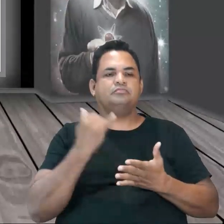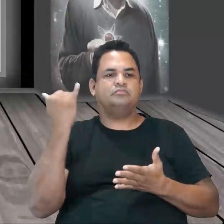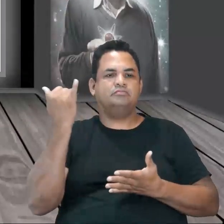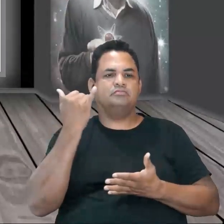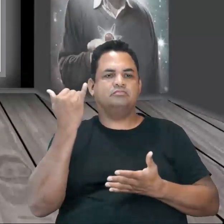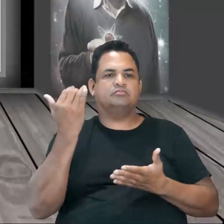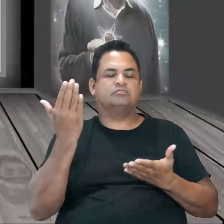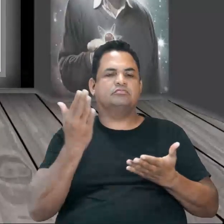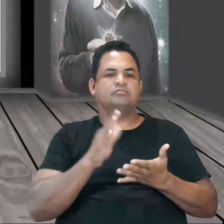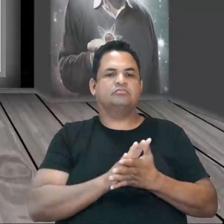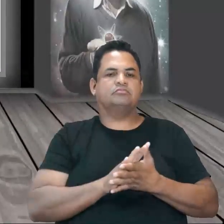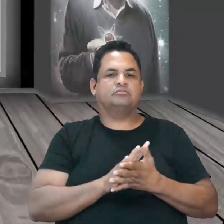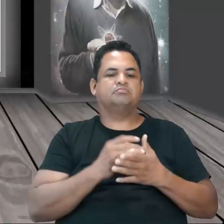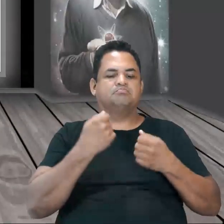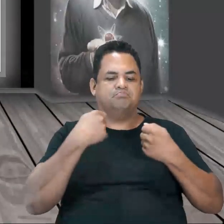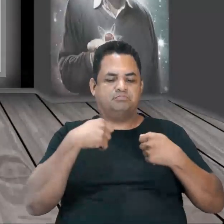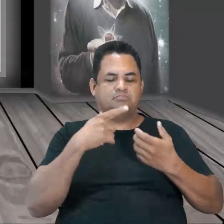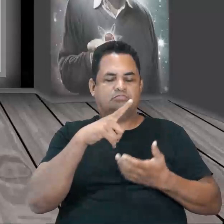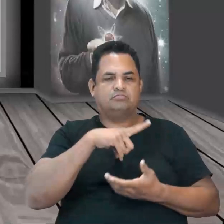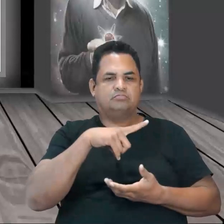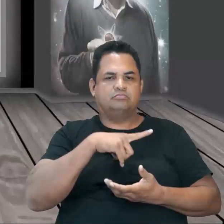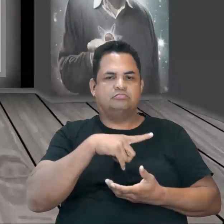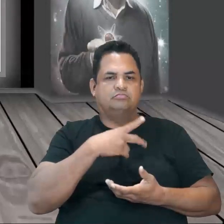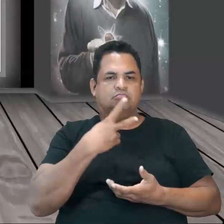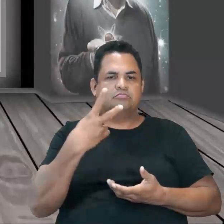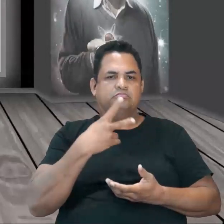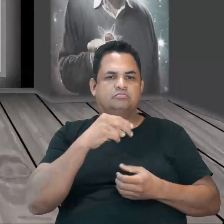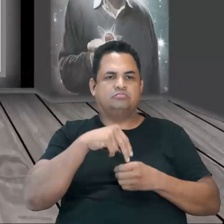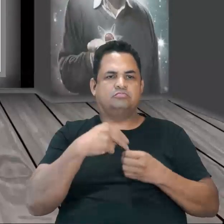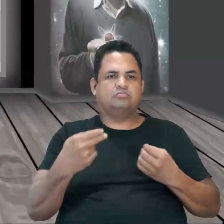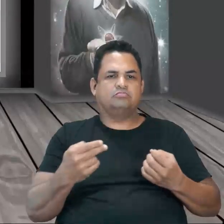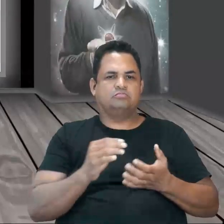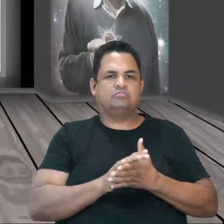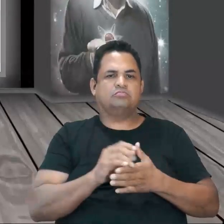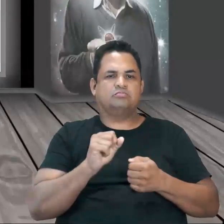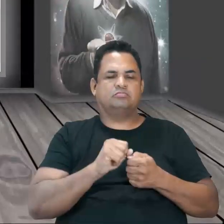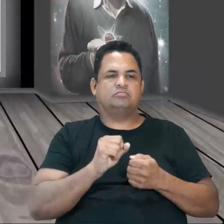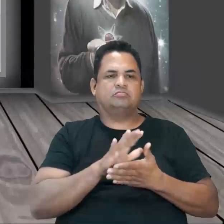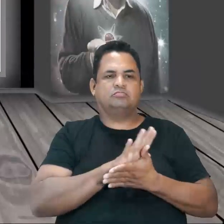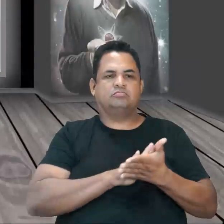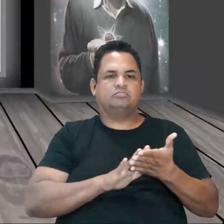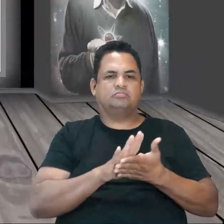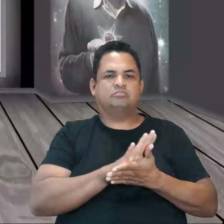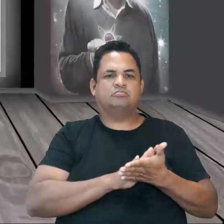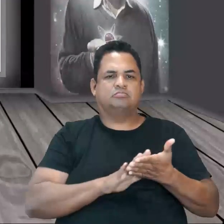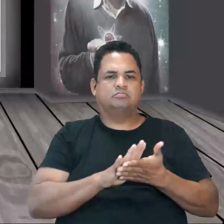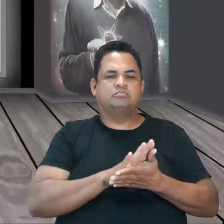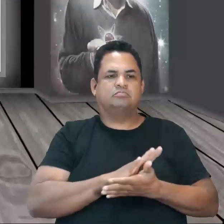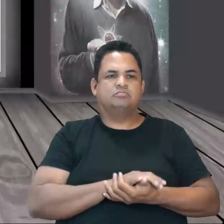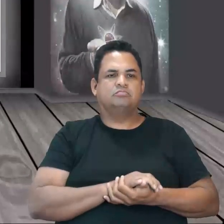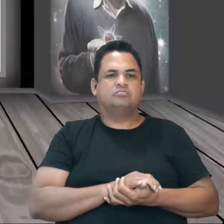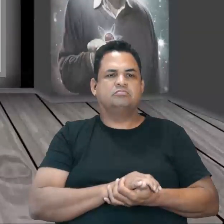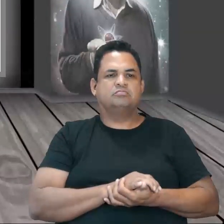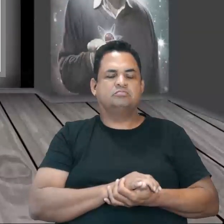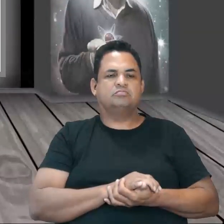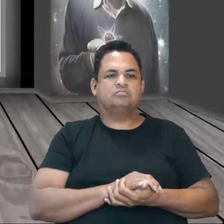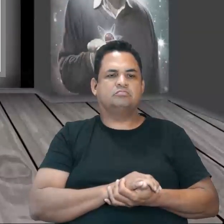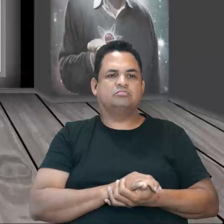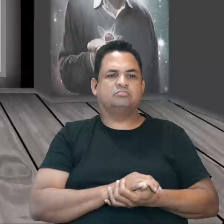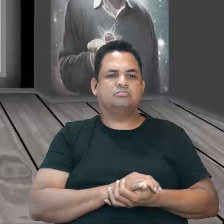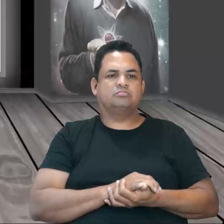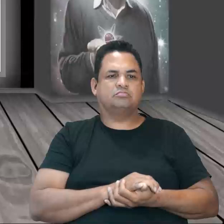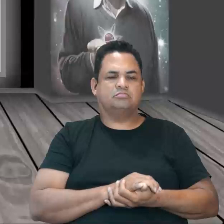não, obrigatório. Com dois neutros, o que você vai fazer nada. Você vai colocar lá, tocar os dois. A indução também a gente vai ver que um tem que estar carregado